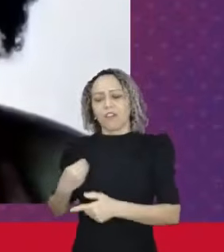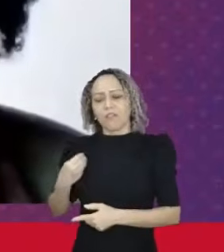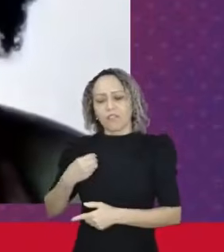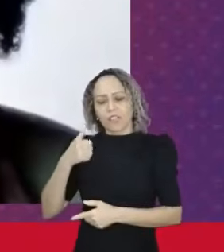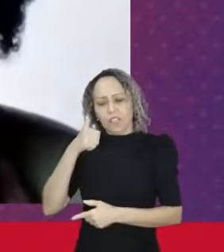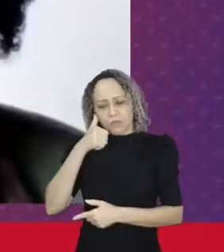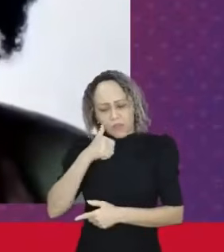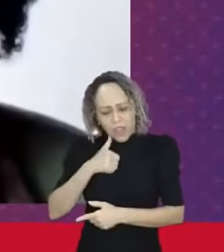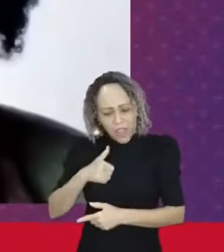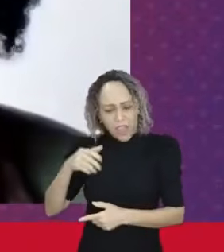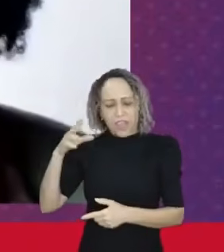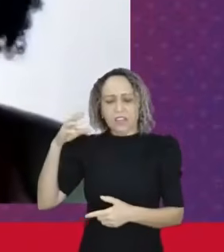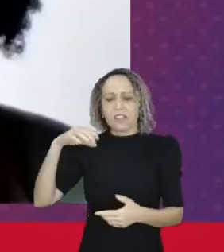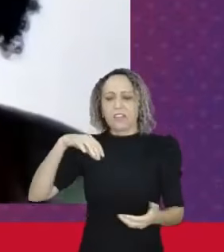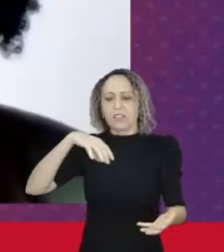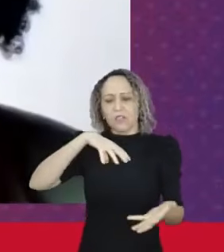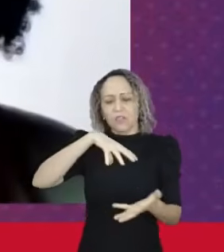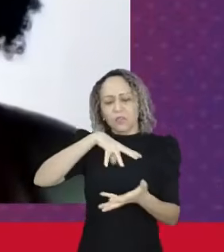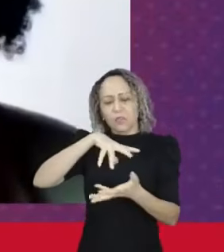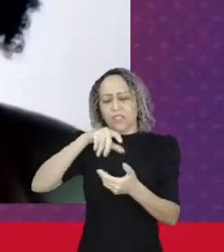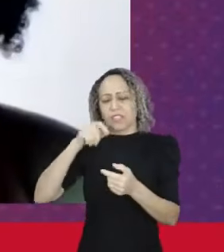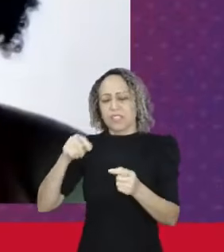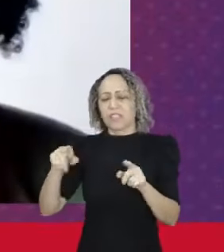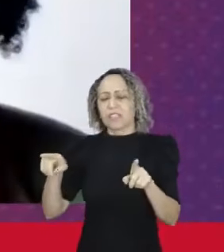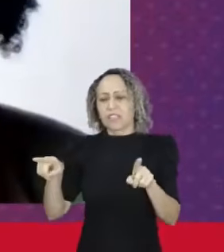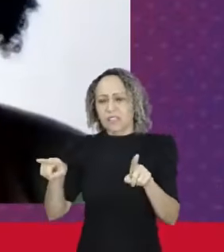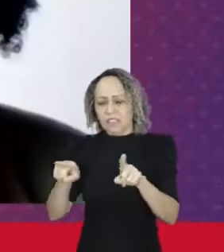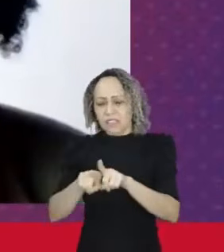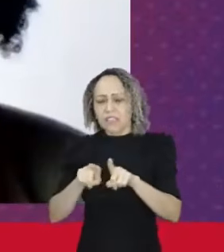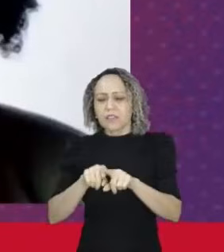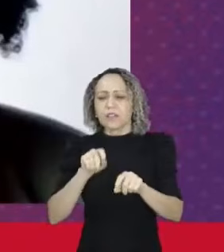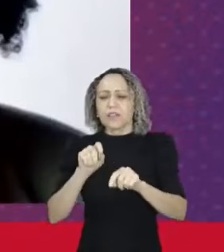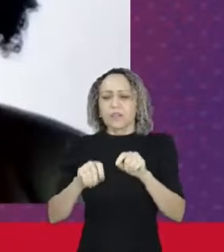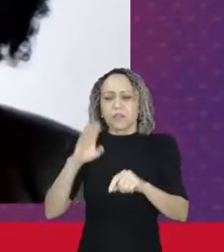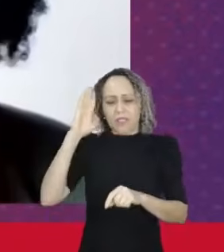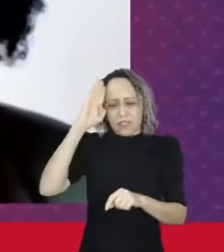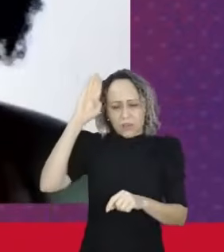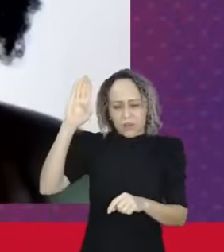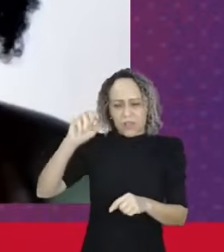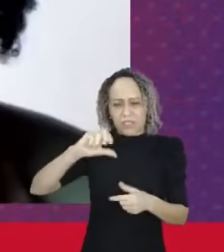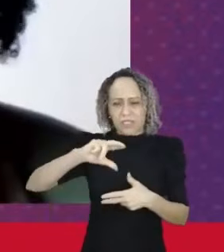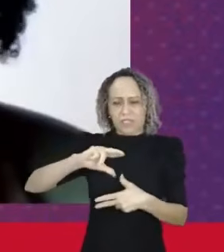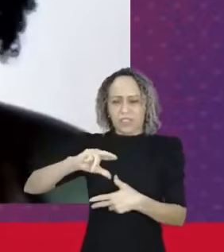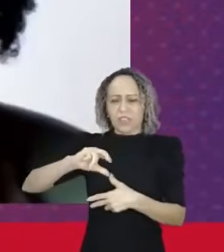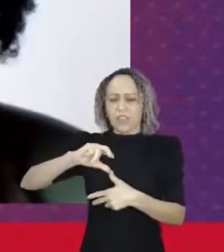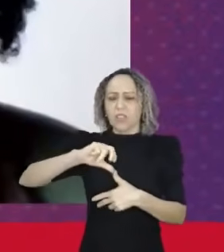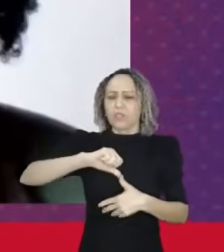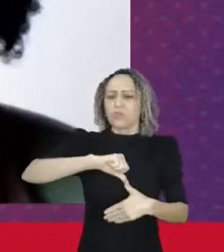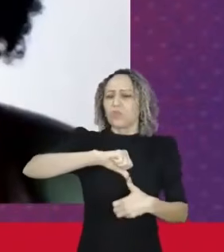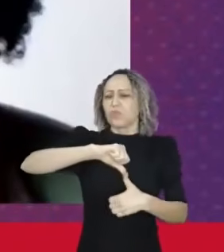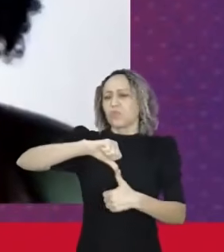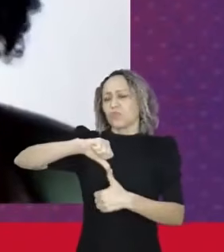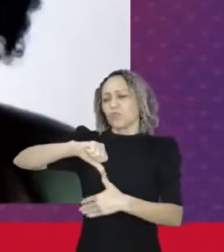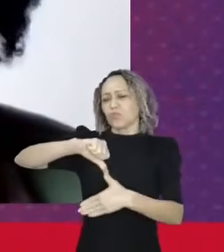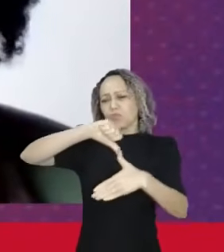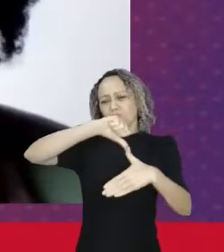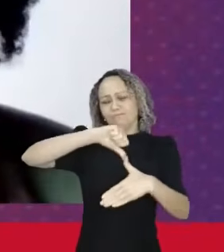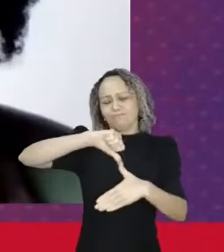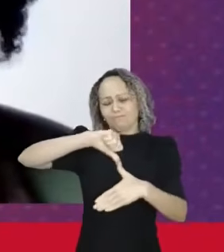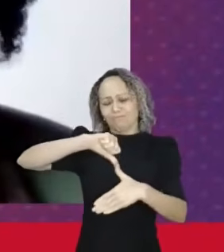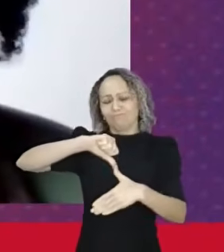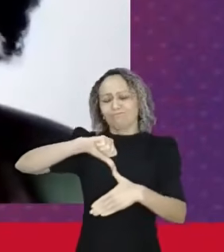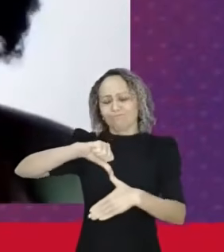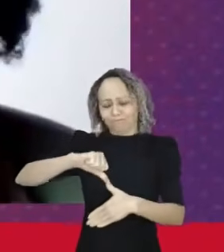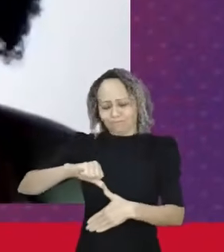e, principalmente, dessa região do chamado Sul Global, mas também que tem pautado o